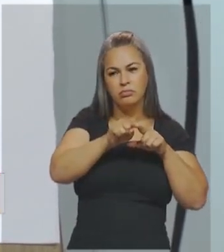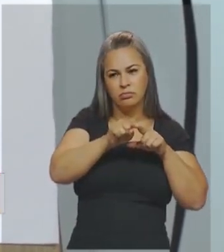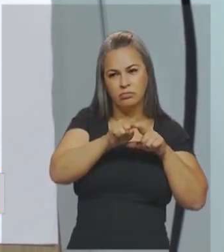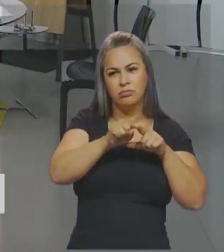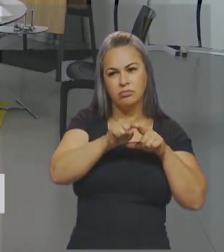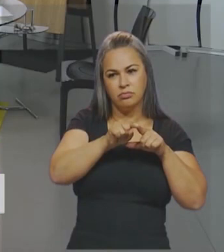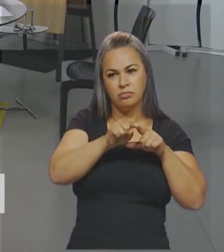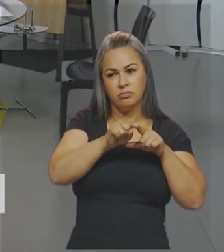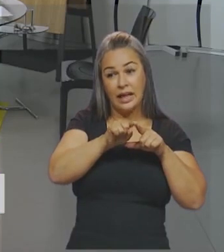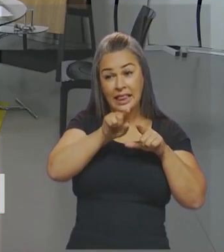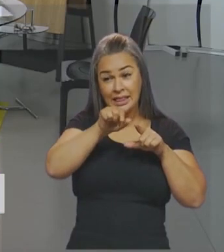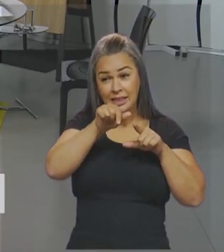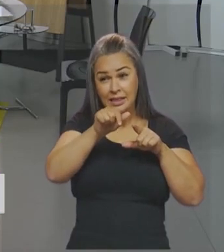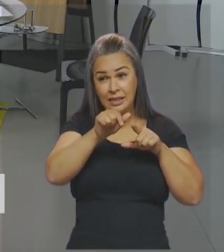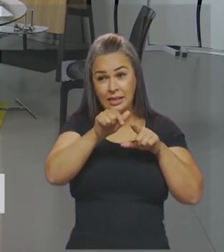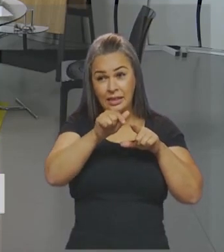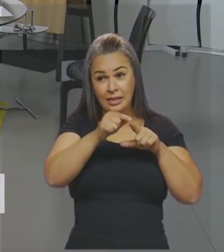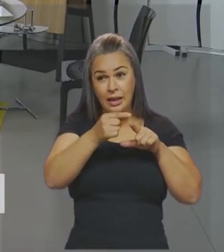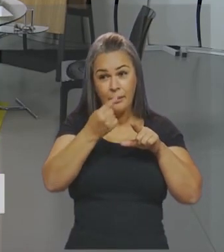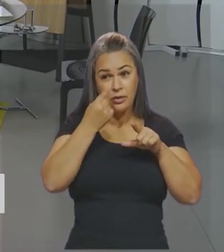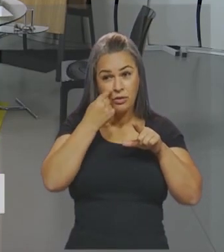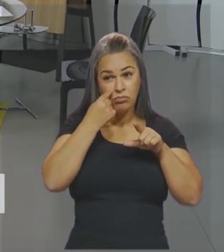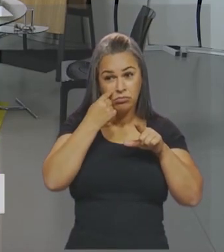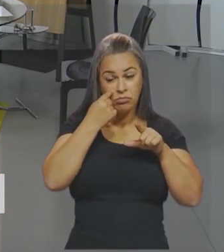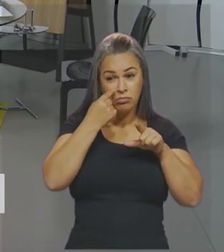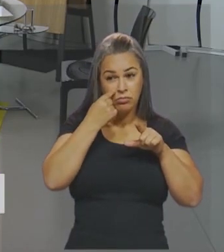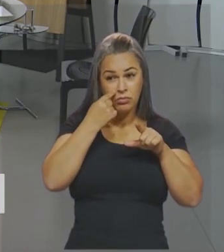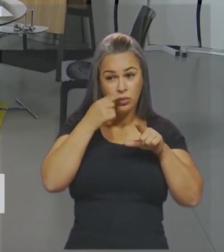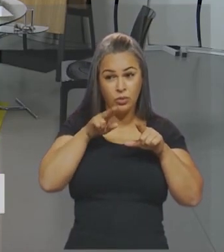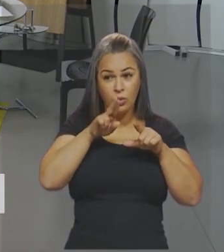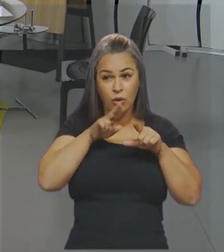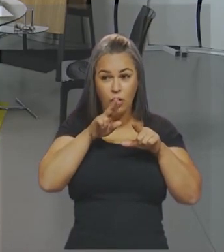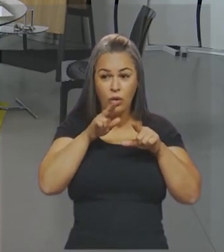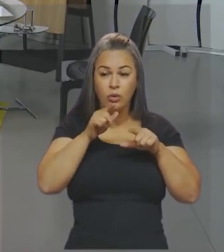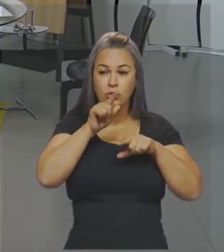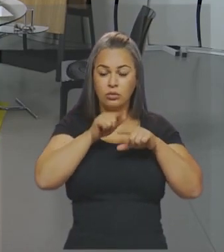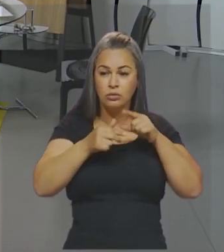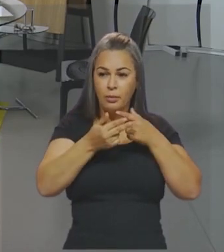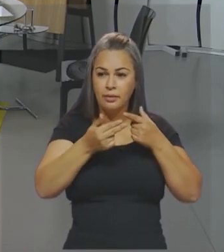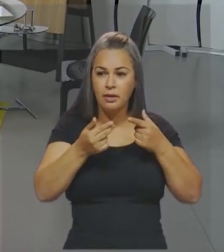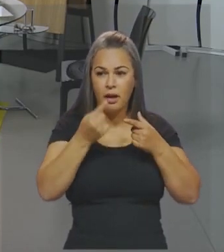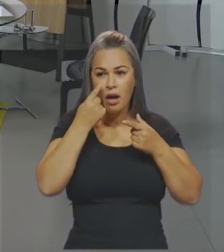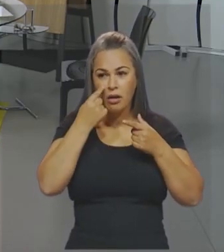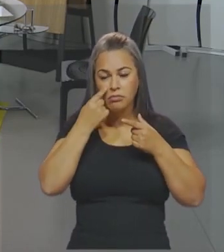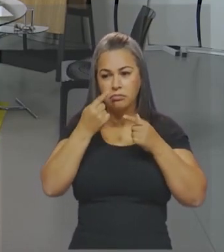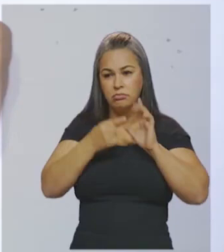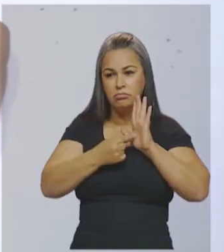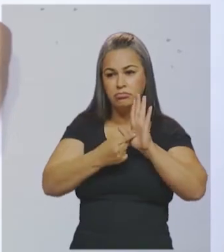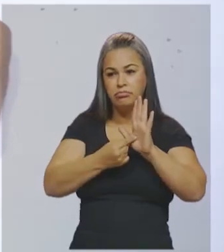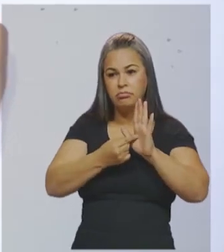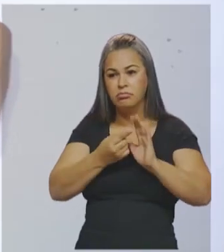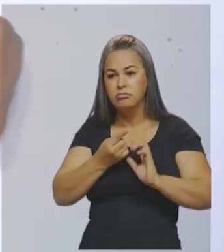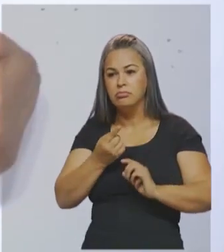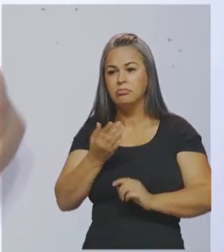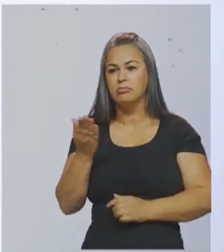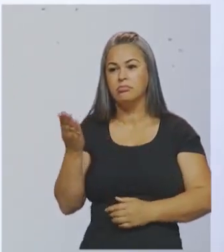Ponho o centro da base do transferidor no ponto e marco o ponto